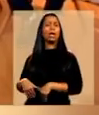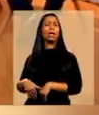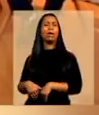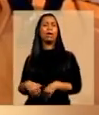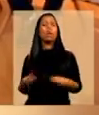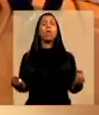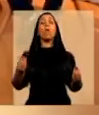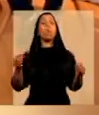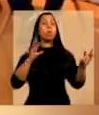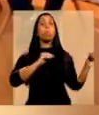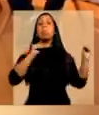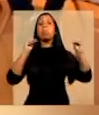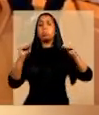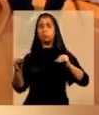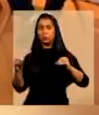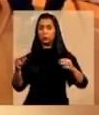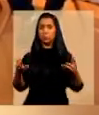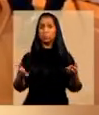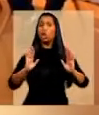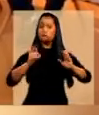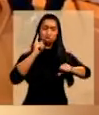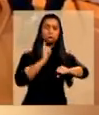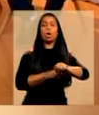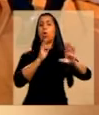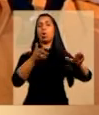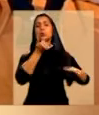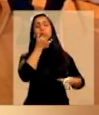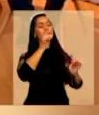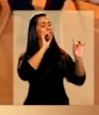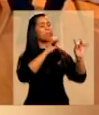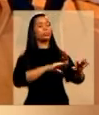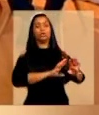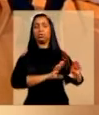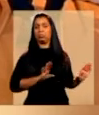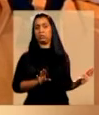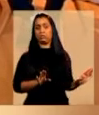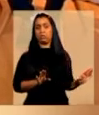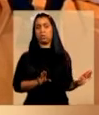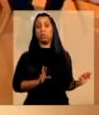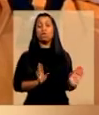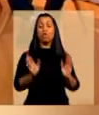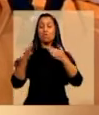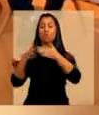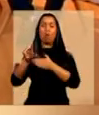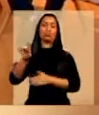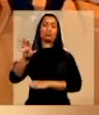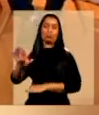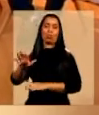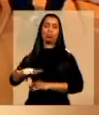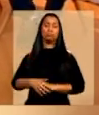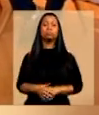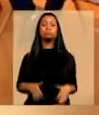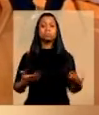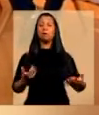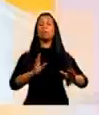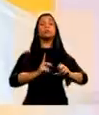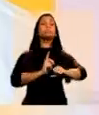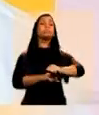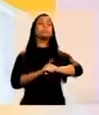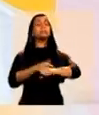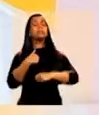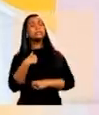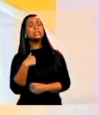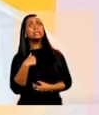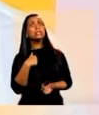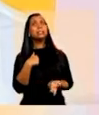eu estou com meu salário garantido, como é que foi isso? Não, agora deu. Eu vou pedir demissão mesmo e eu vou me dedicar só a isso. Não, foi no